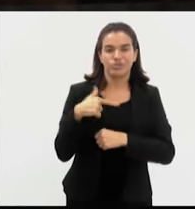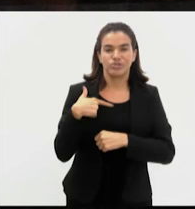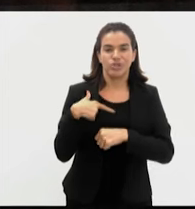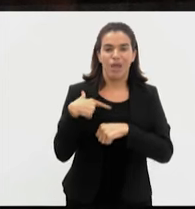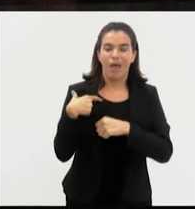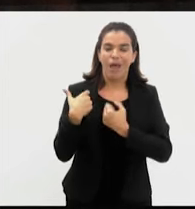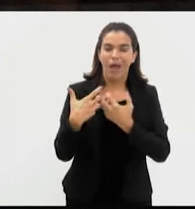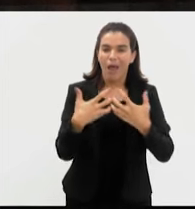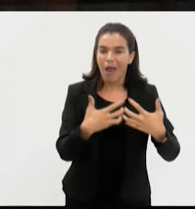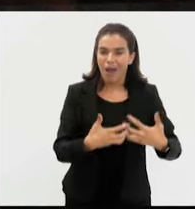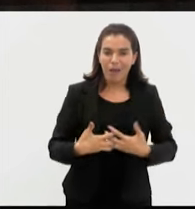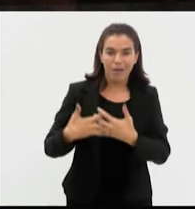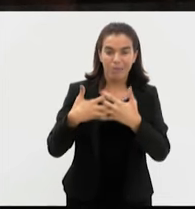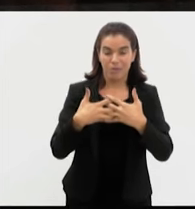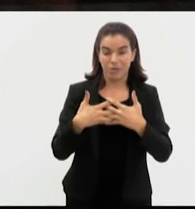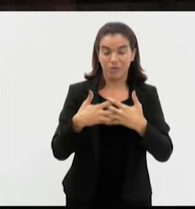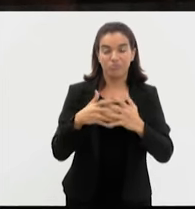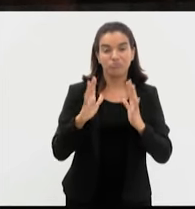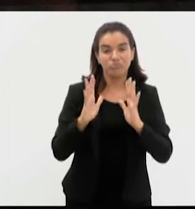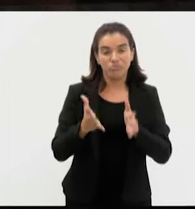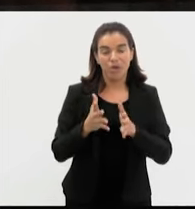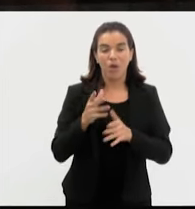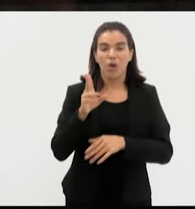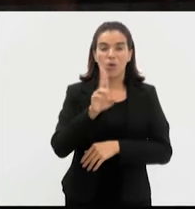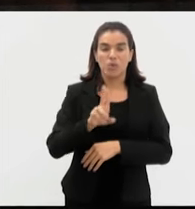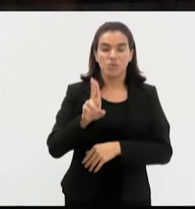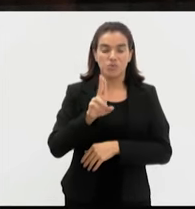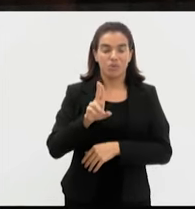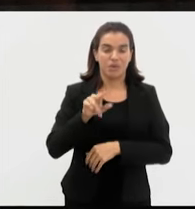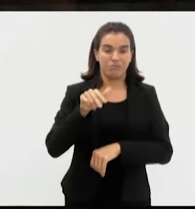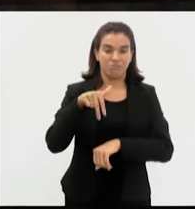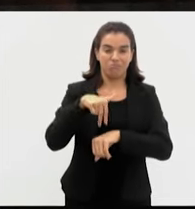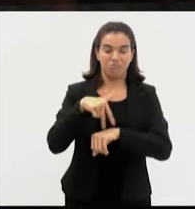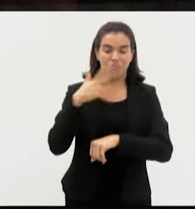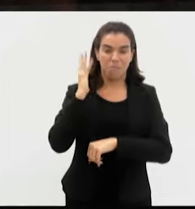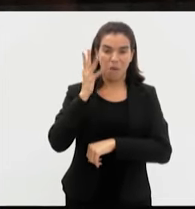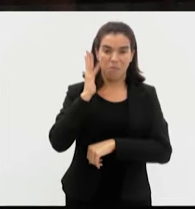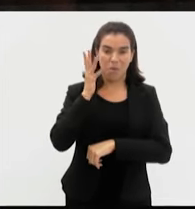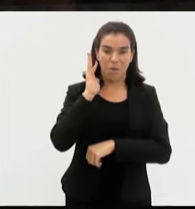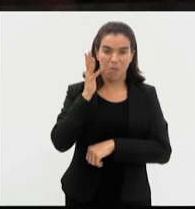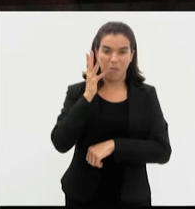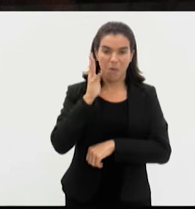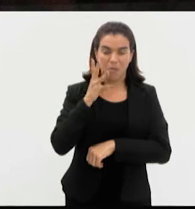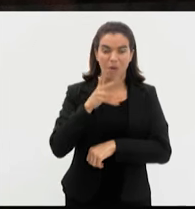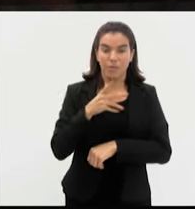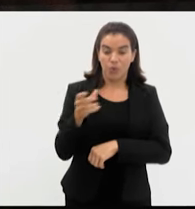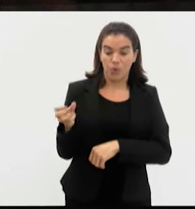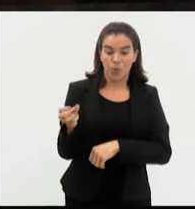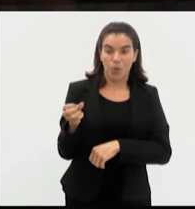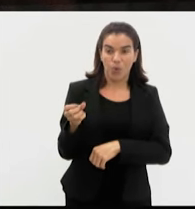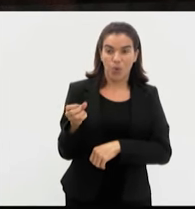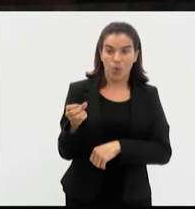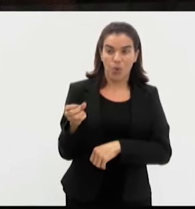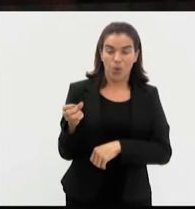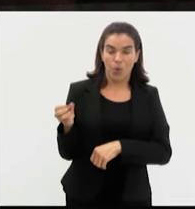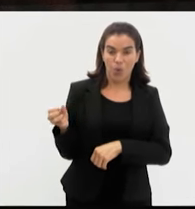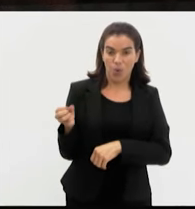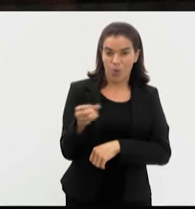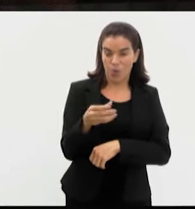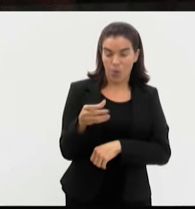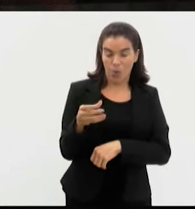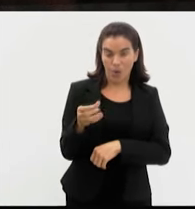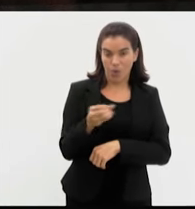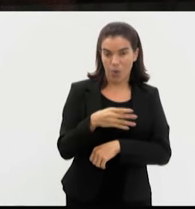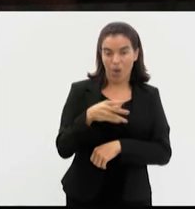caminhoneiro eu já usei essa Tribuna aqui falando da minha indignação com o atual govern o atual prefeito